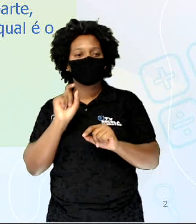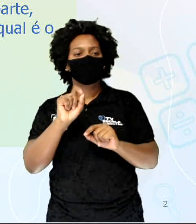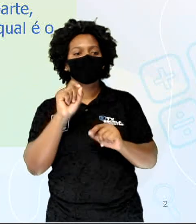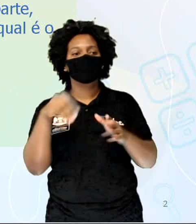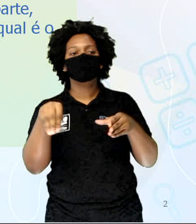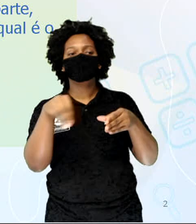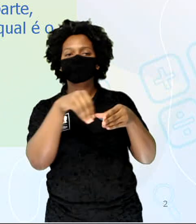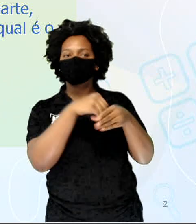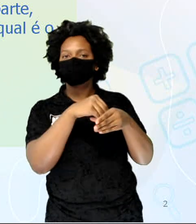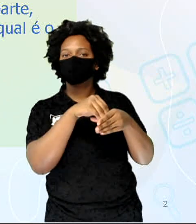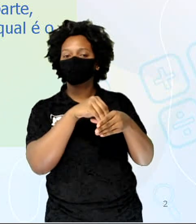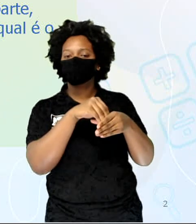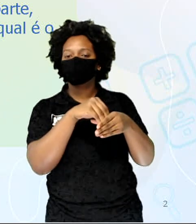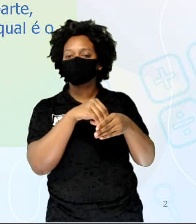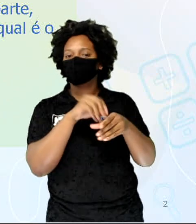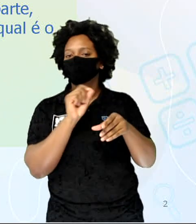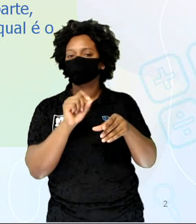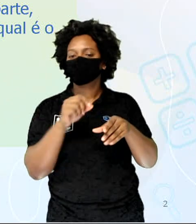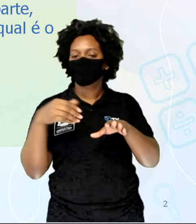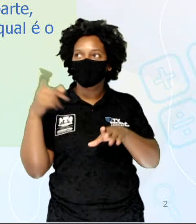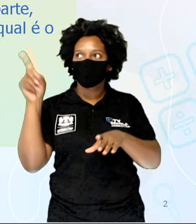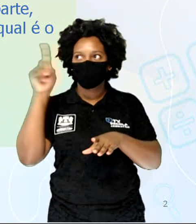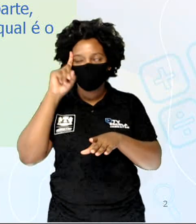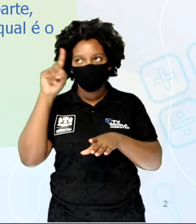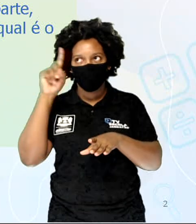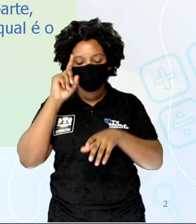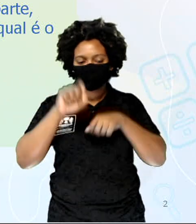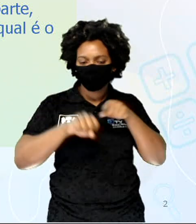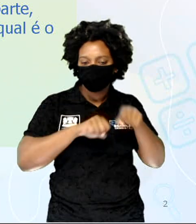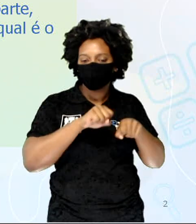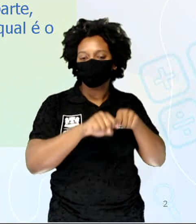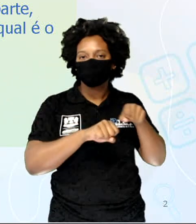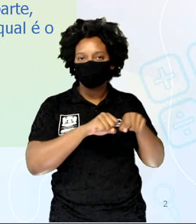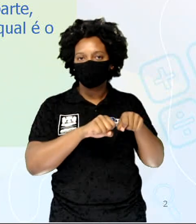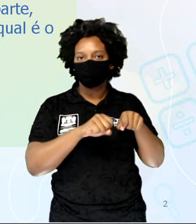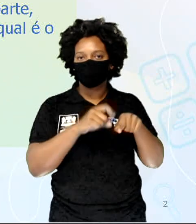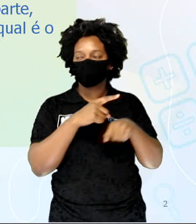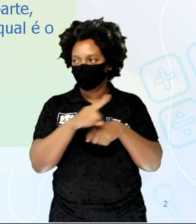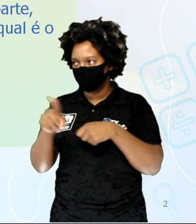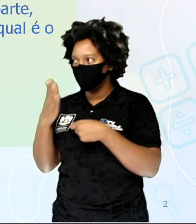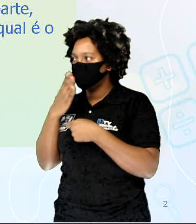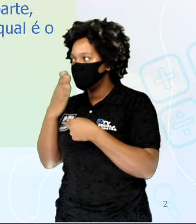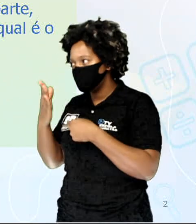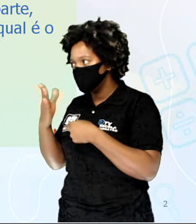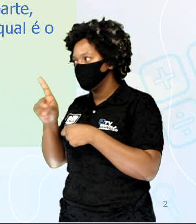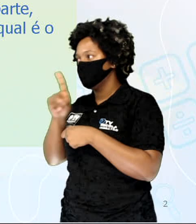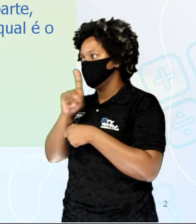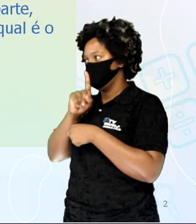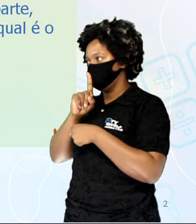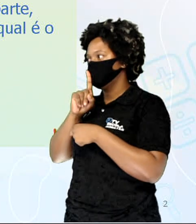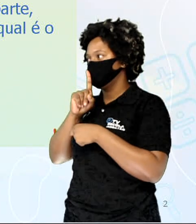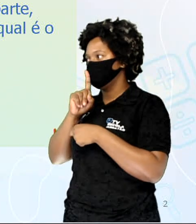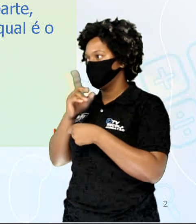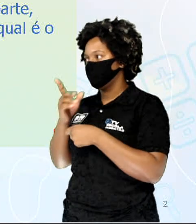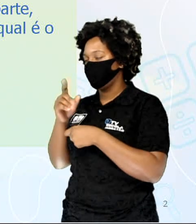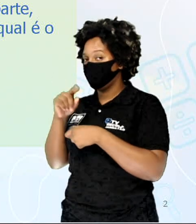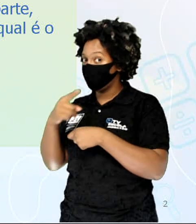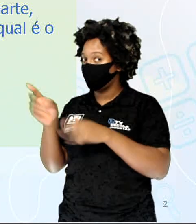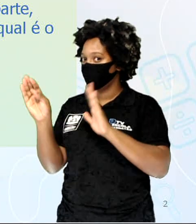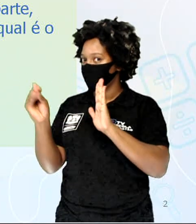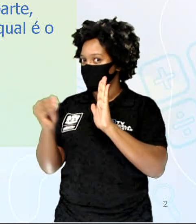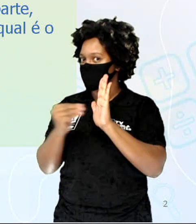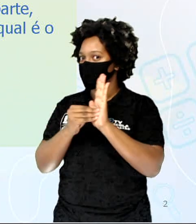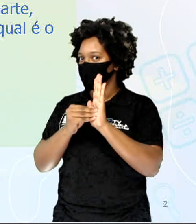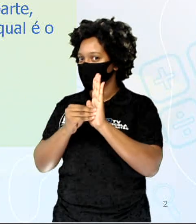contrabando que a senhora está passando por aqui todos os dias. O senhor promete que não vai espalhar? Olha aí a marca de